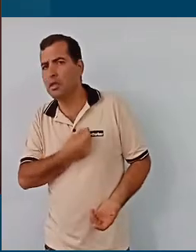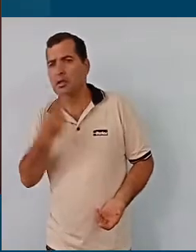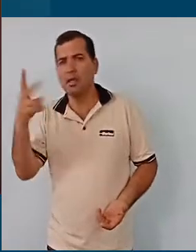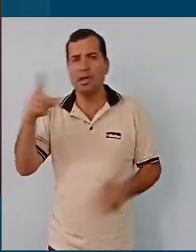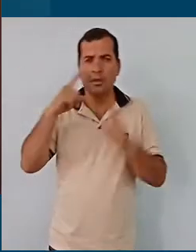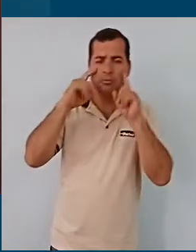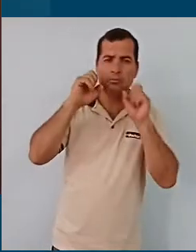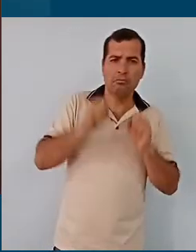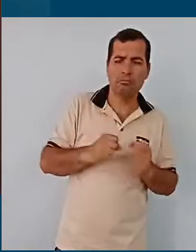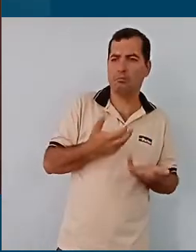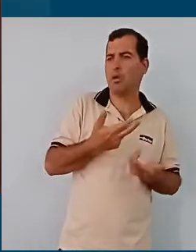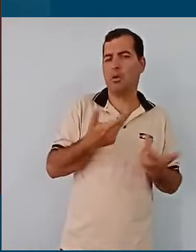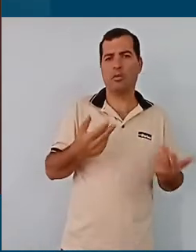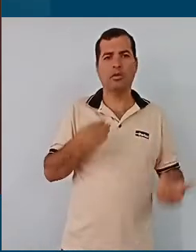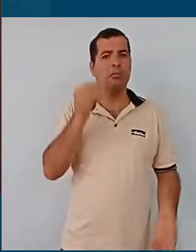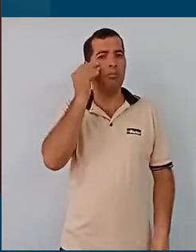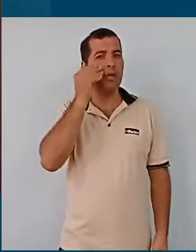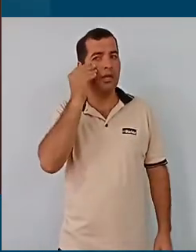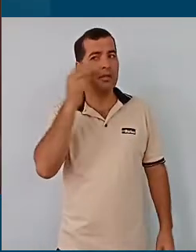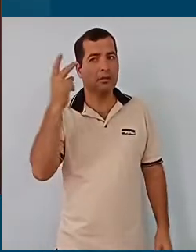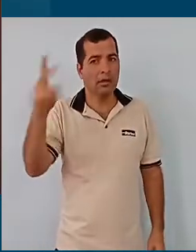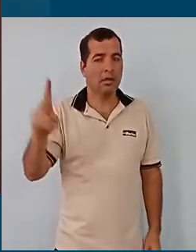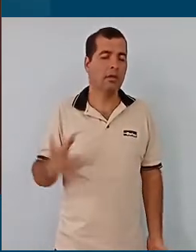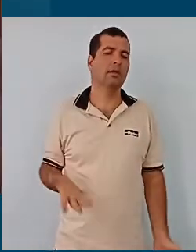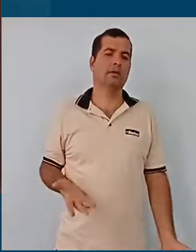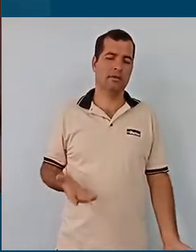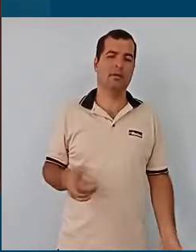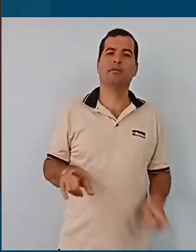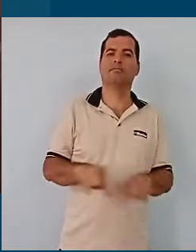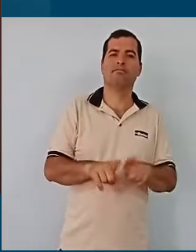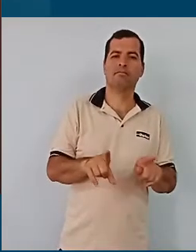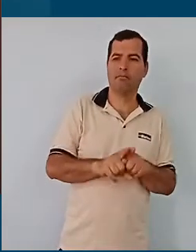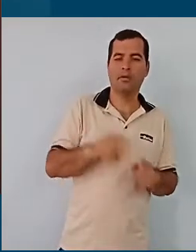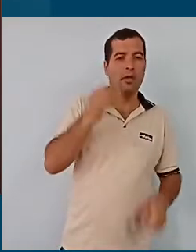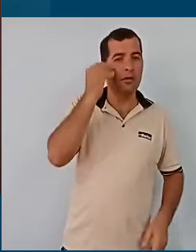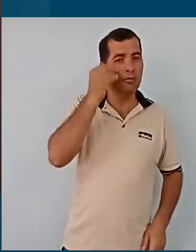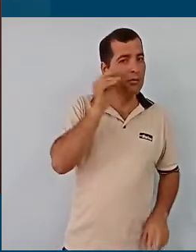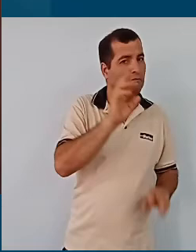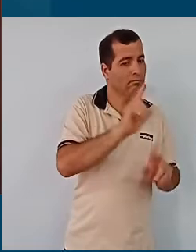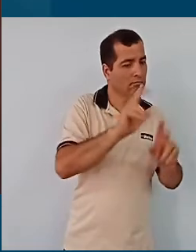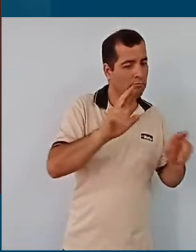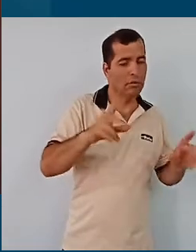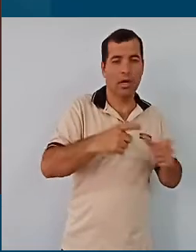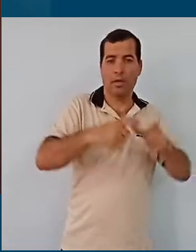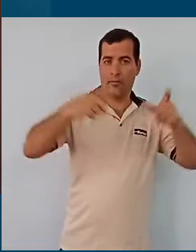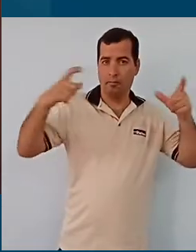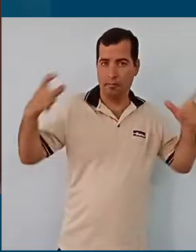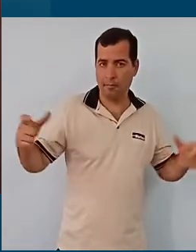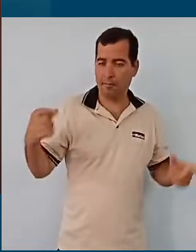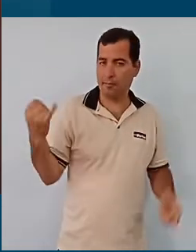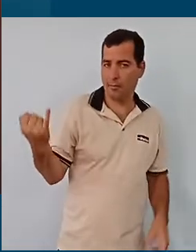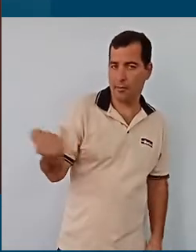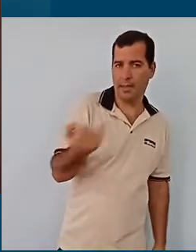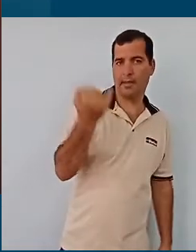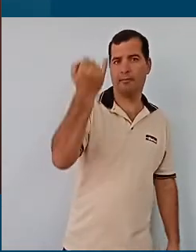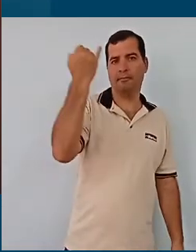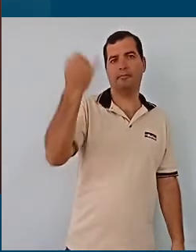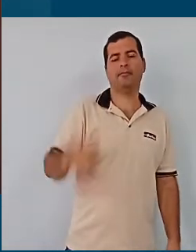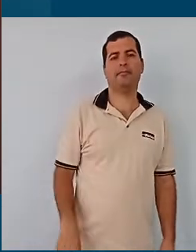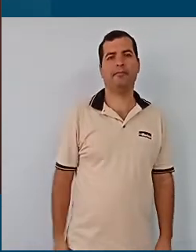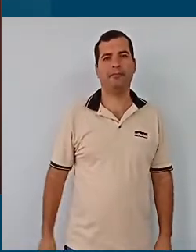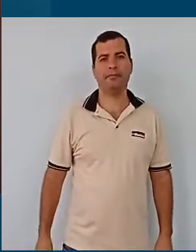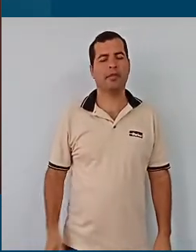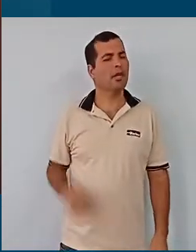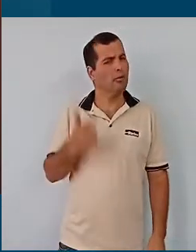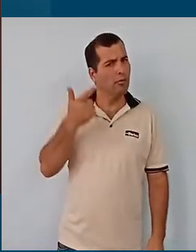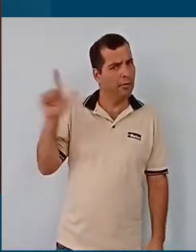outro. Então, essa experiência, né, ampliada é fundamental, né? Outra concepção